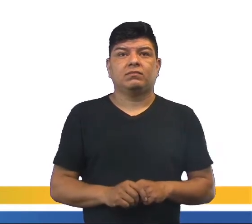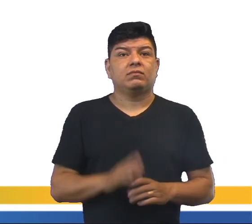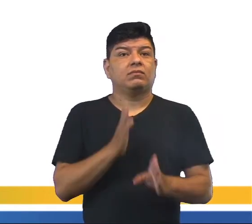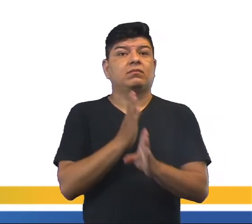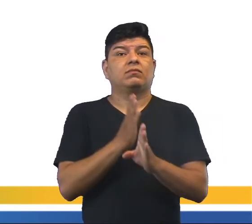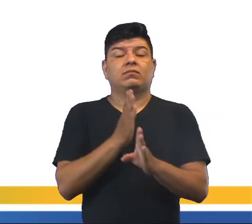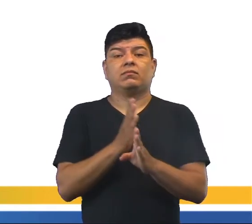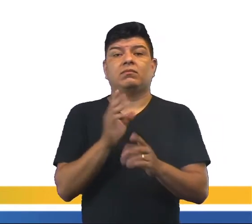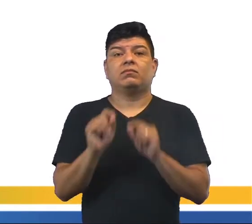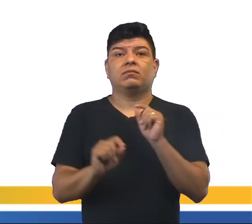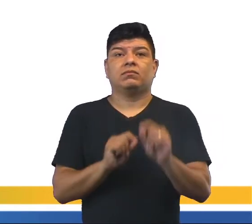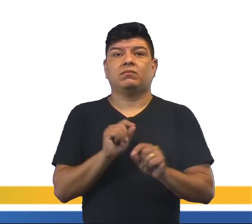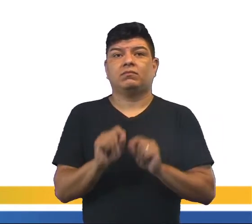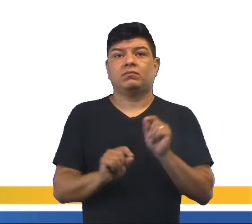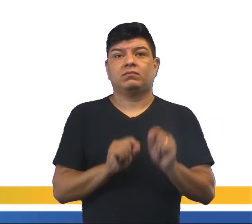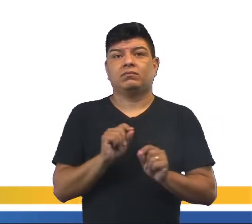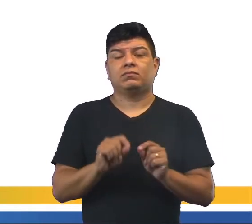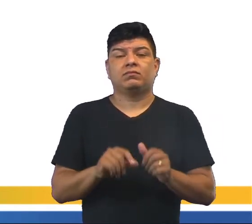conta